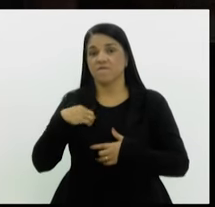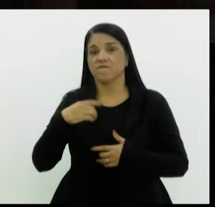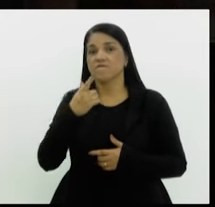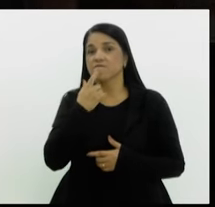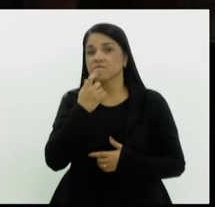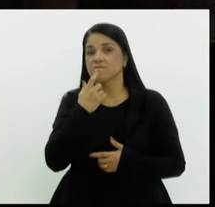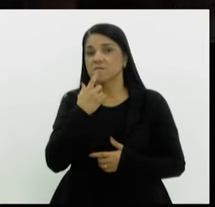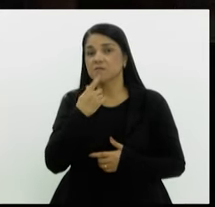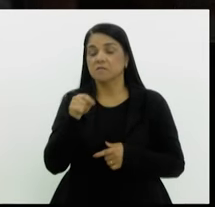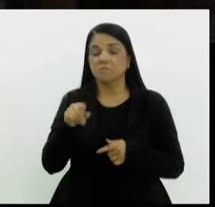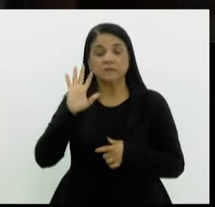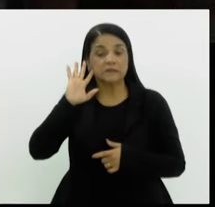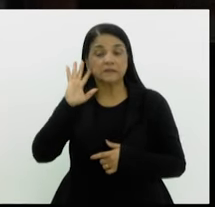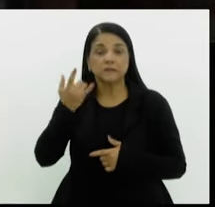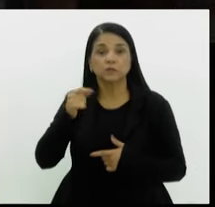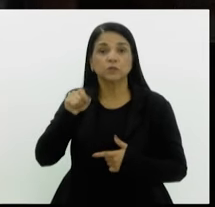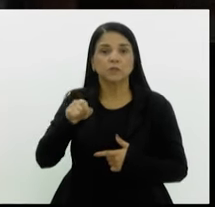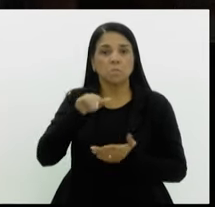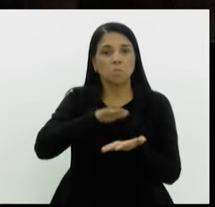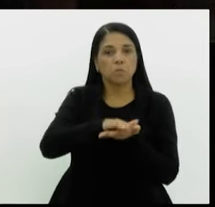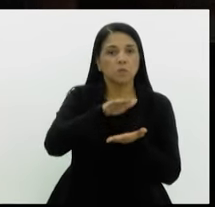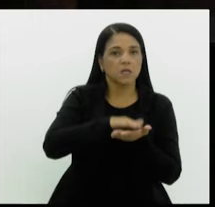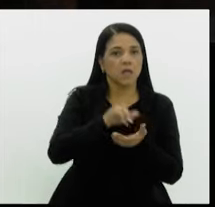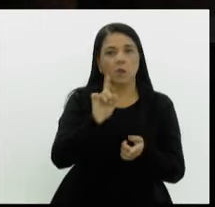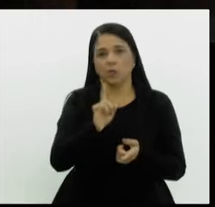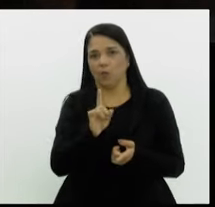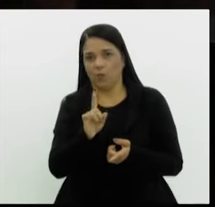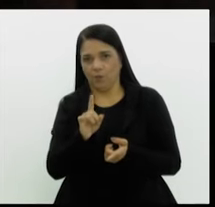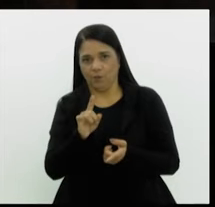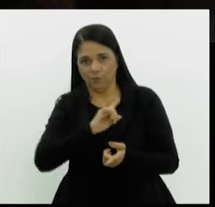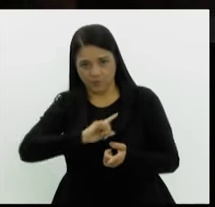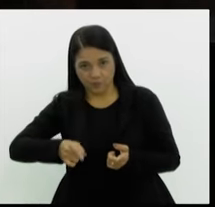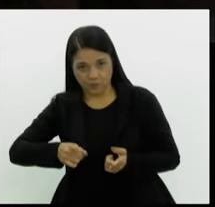ser publicado ou não. E qualquer